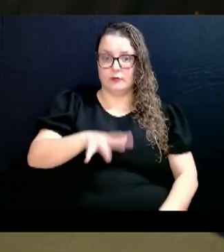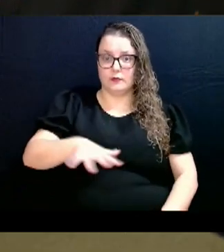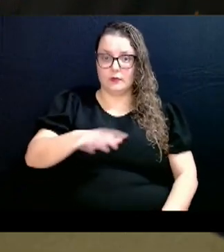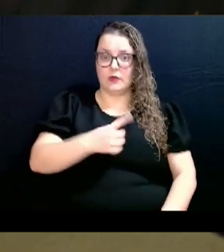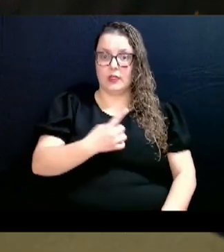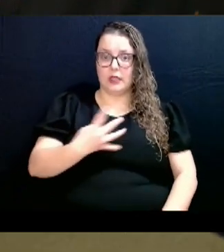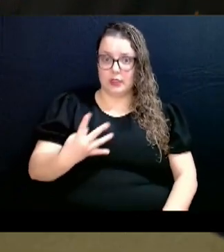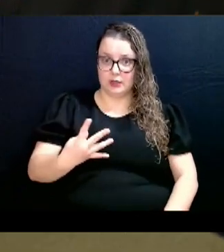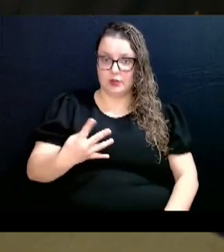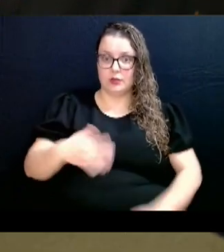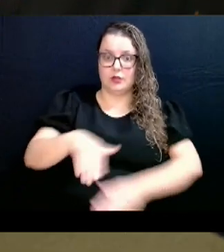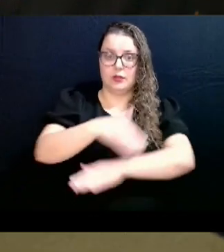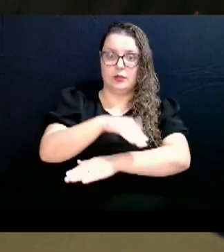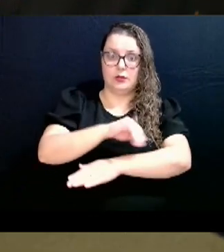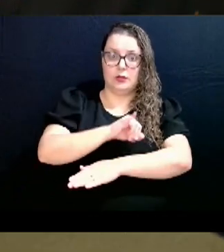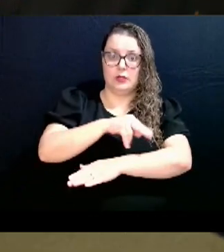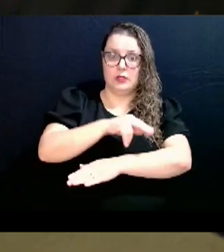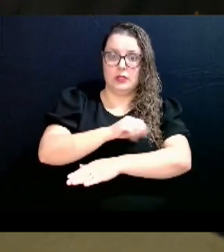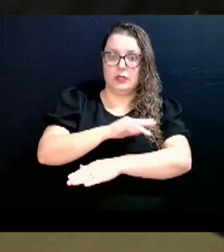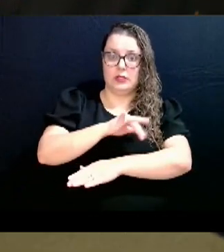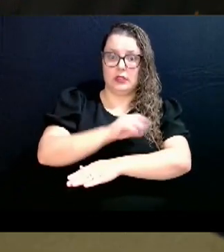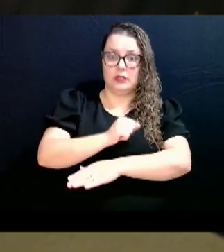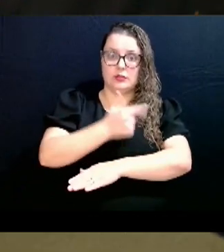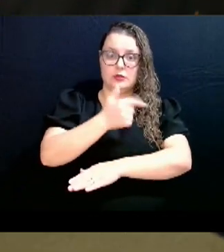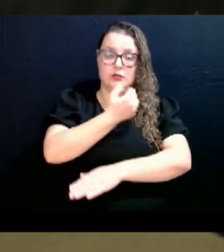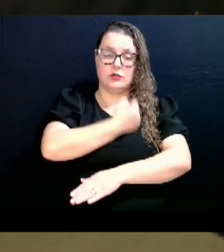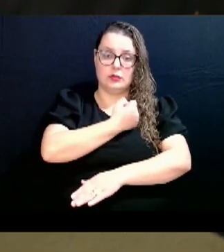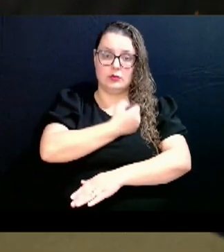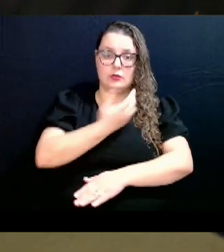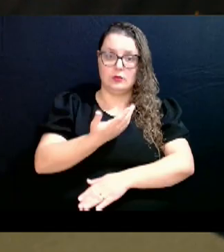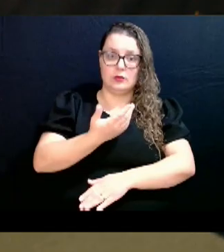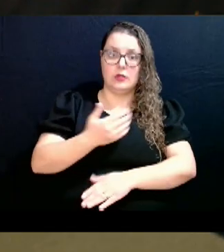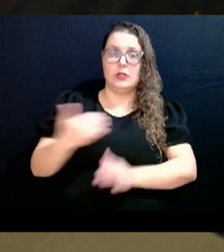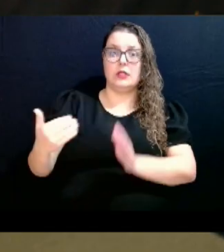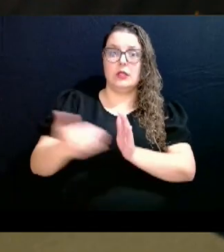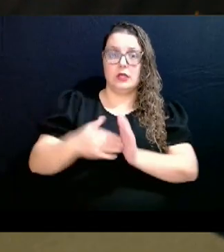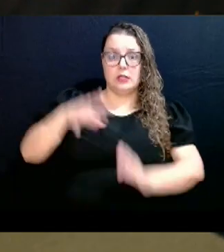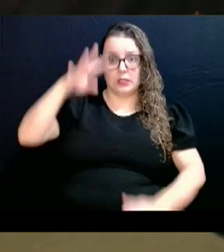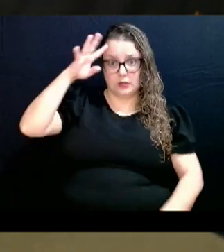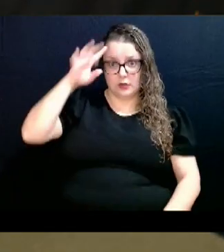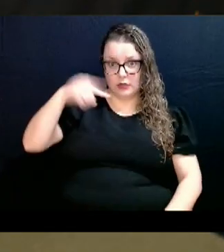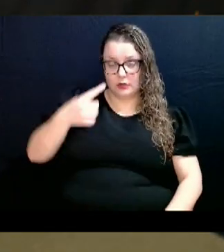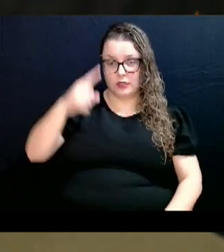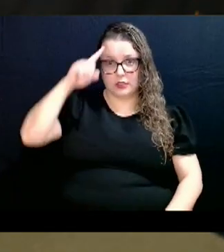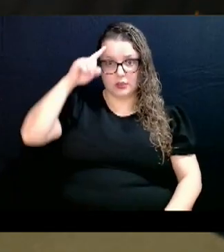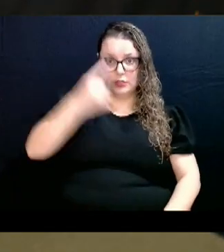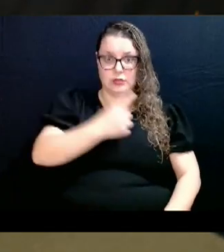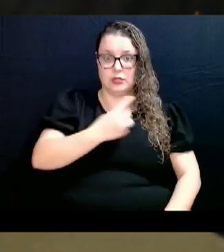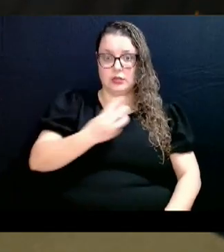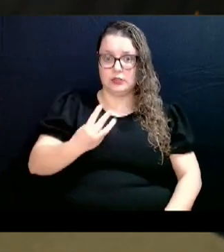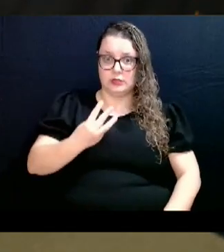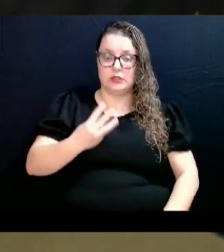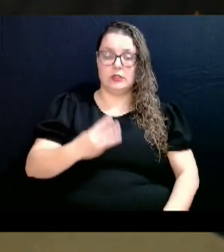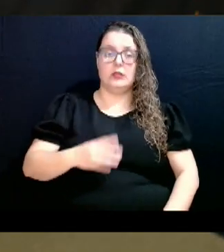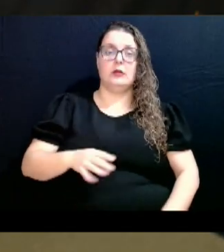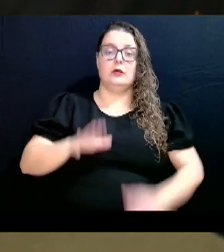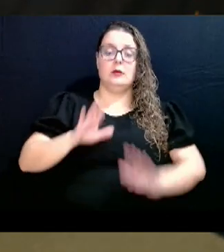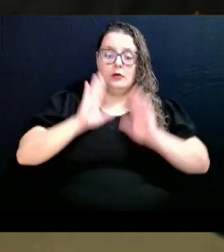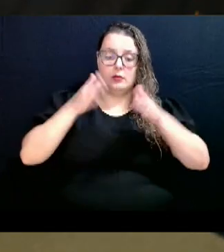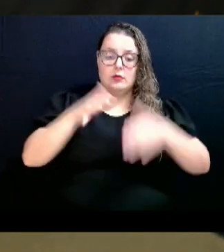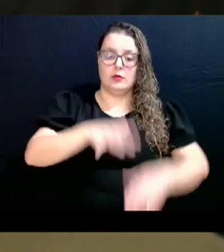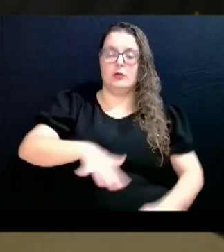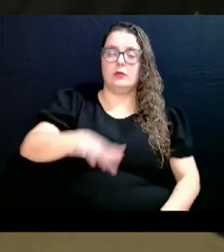rua Inácio Pupo, sem número, e seguem até quarta-feira, dia 13. A ação é destinada a moradores da região. Após